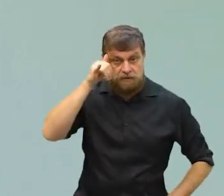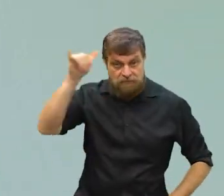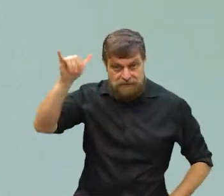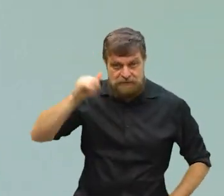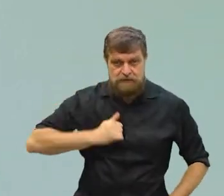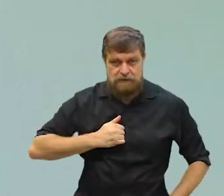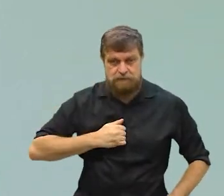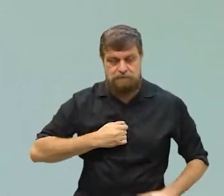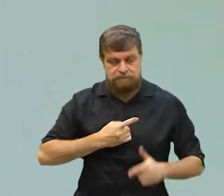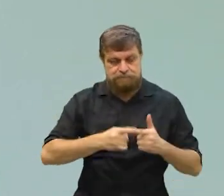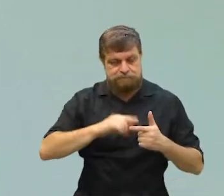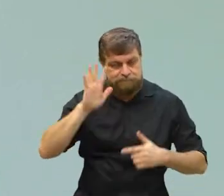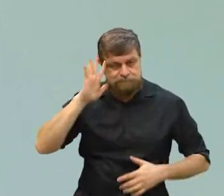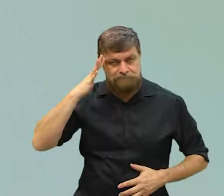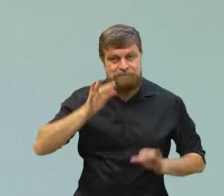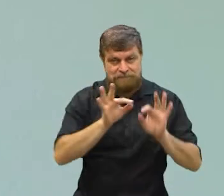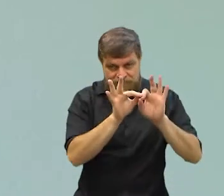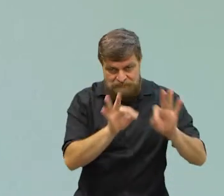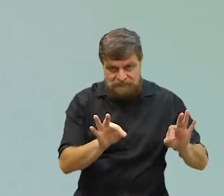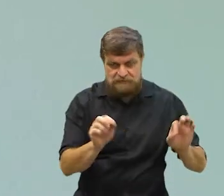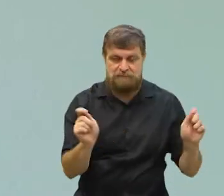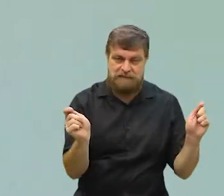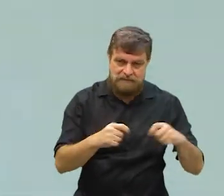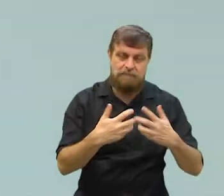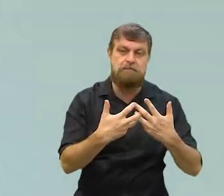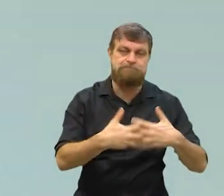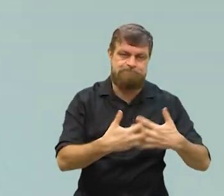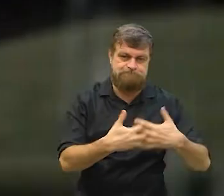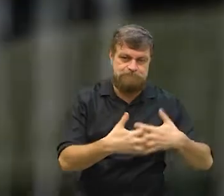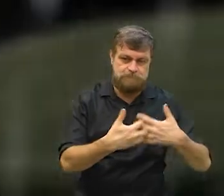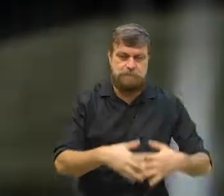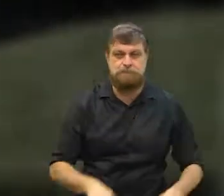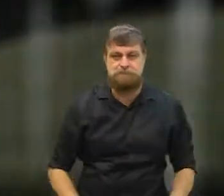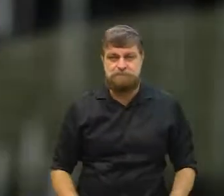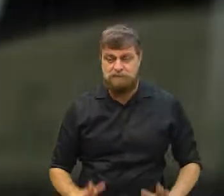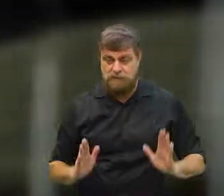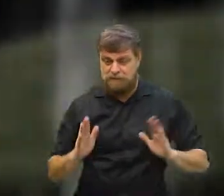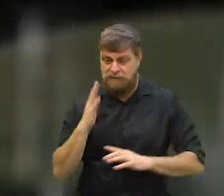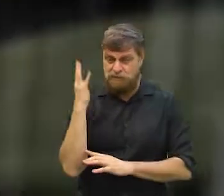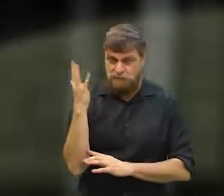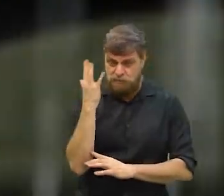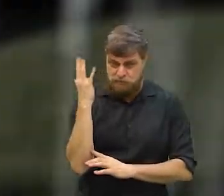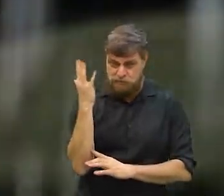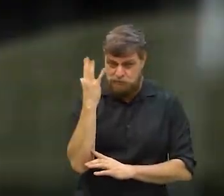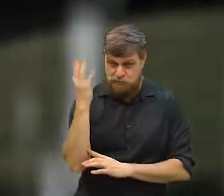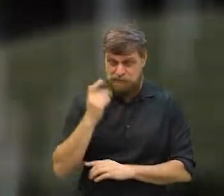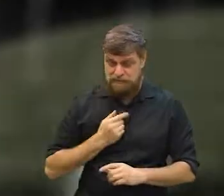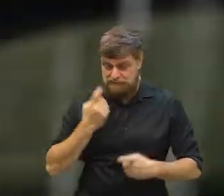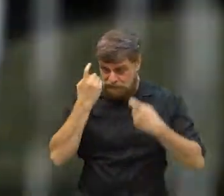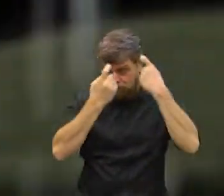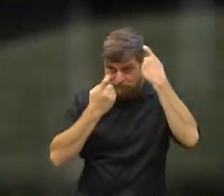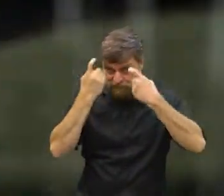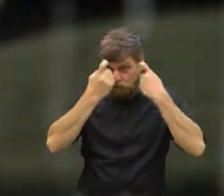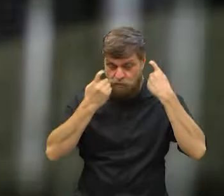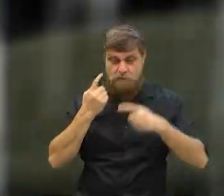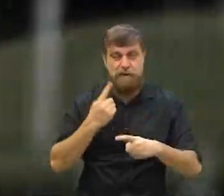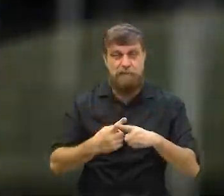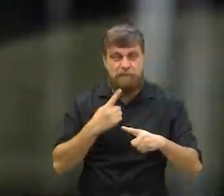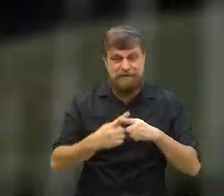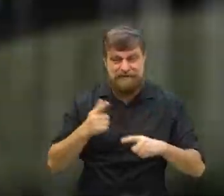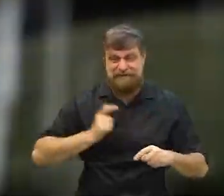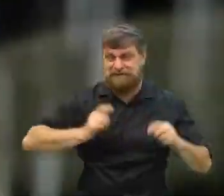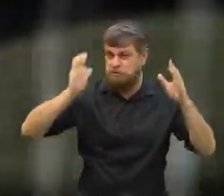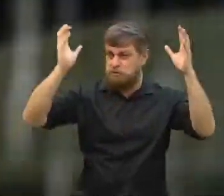solução simples também são bastante efetivos o verão é uma estação que preocupa ainda mais justamente